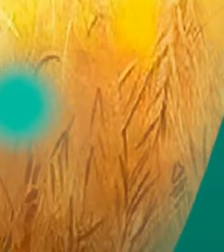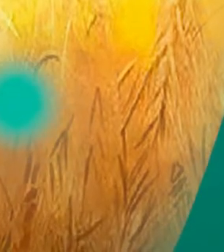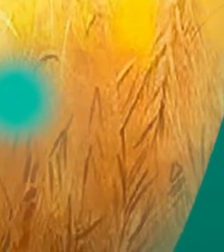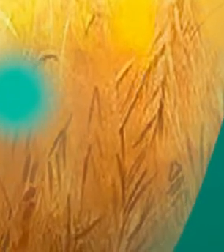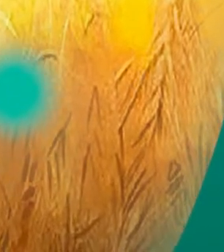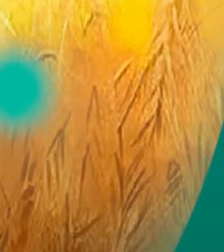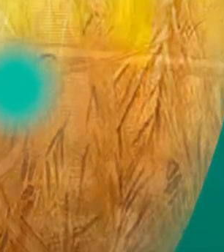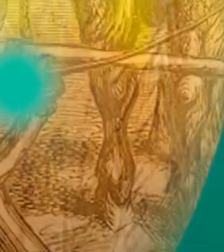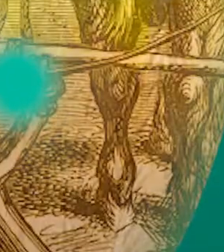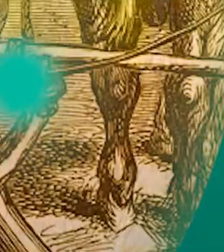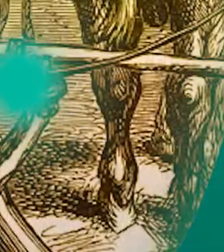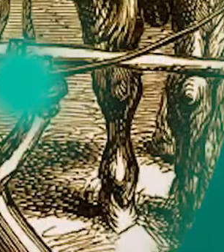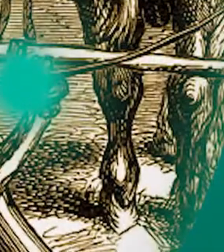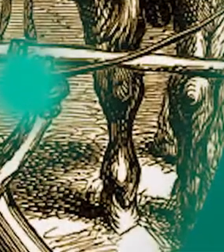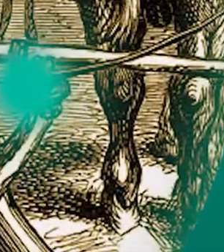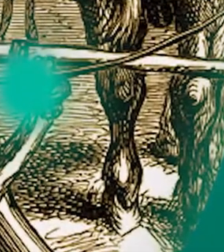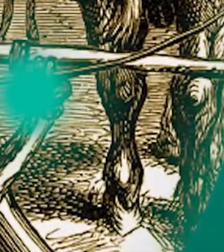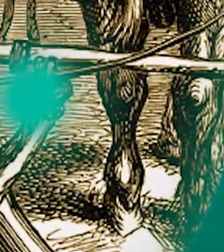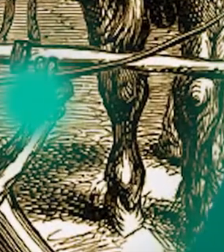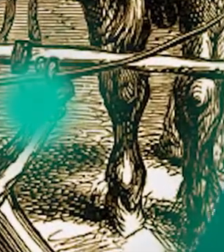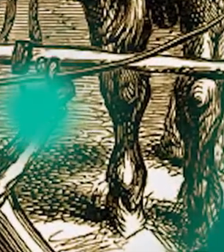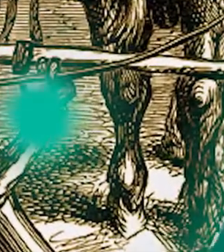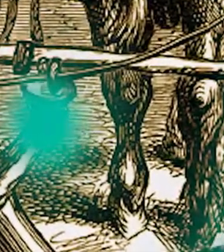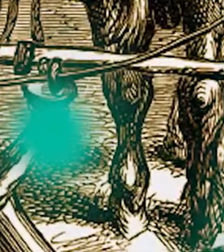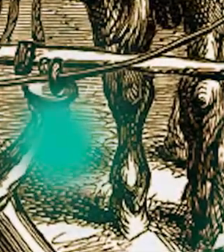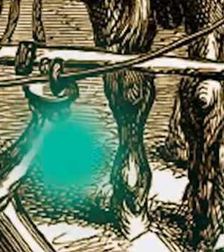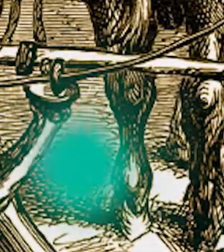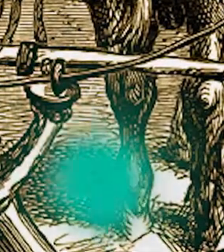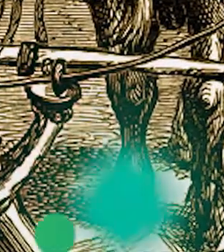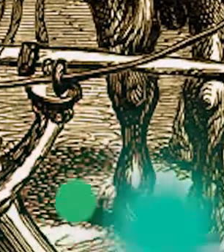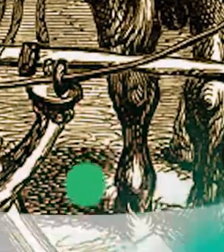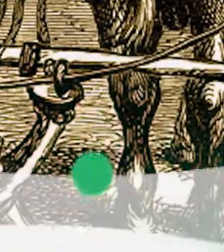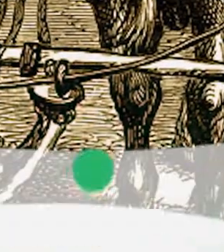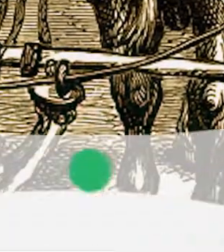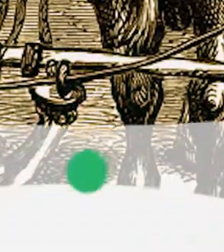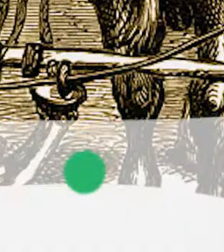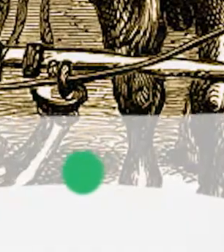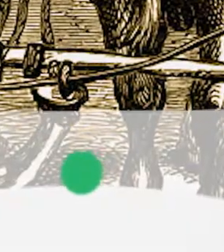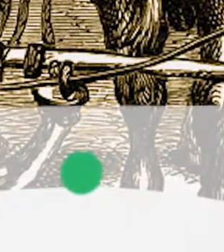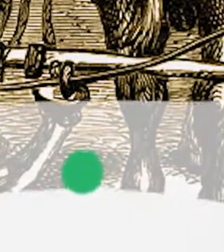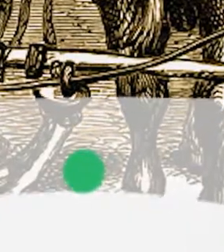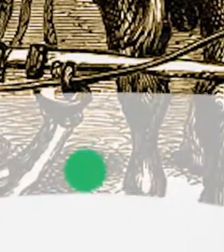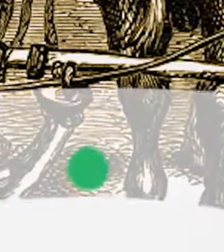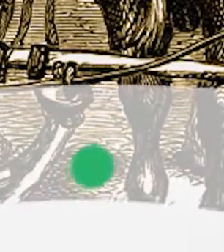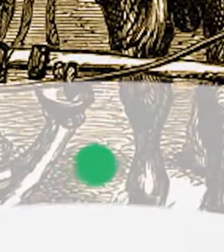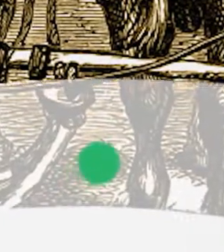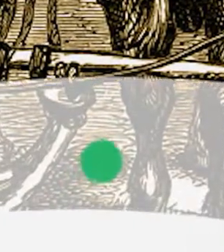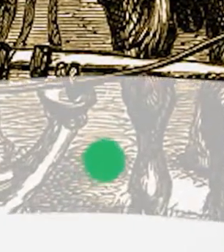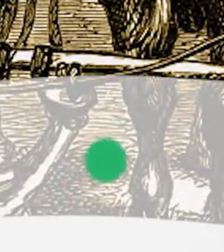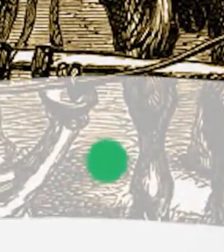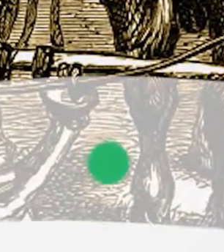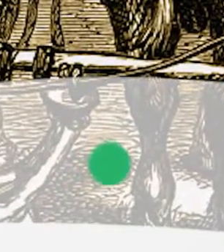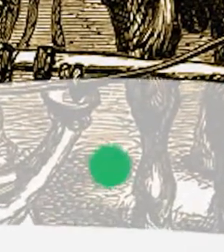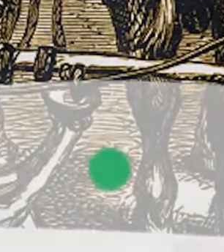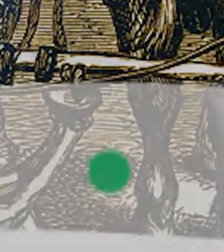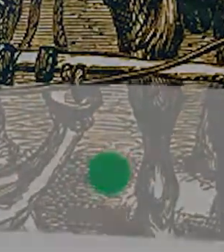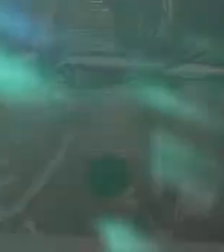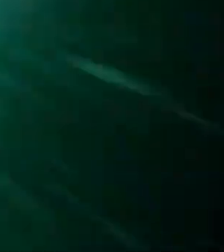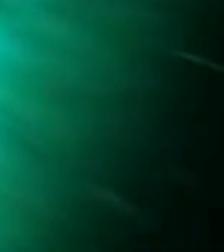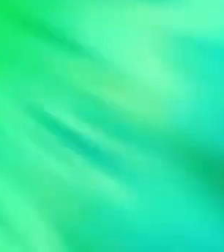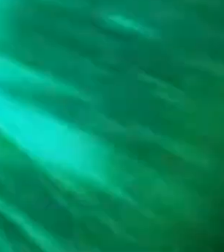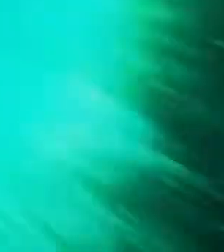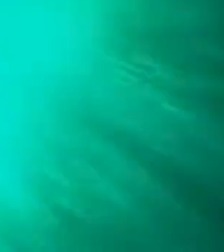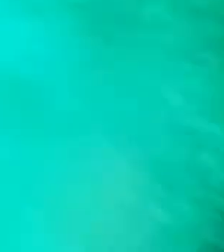práticas agrícolas da antiguidade a partir da Bíblia. Estas e outras pesquisas você confere no nosso próximo Univesciência. Até lá!